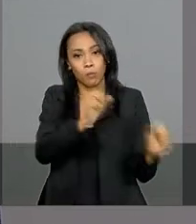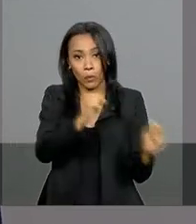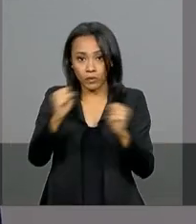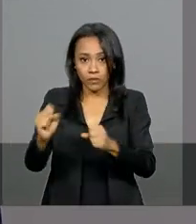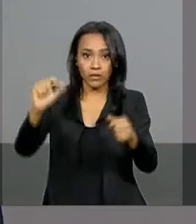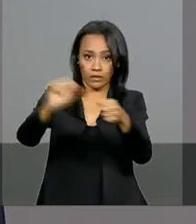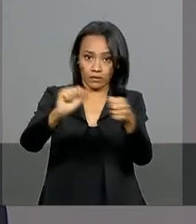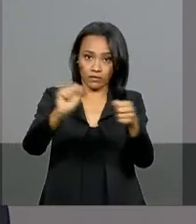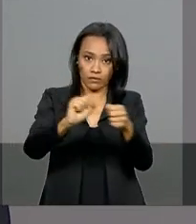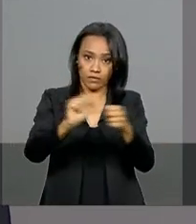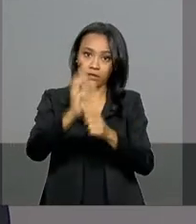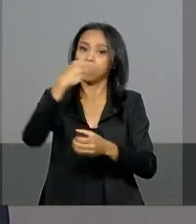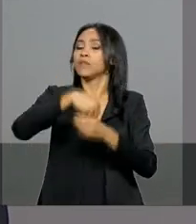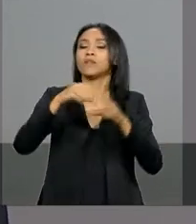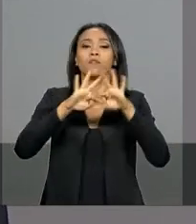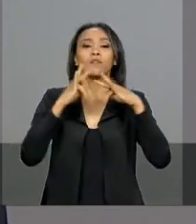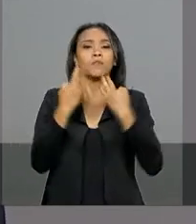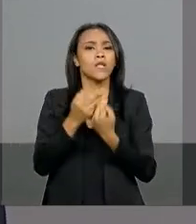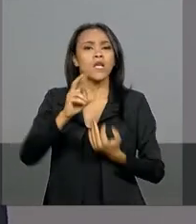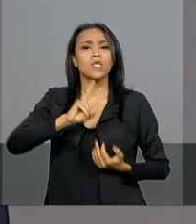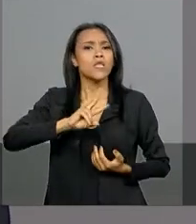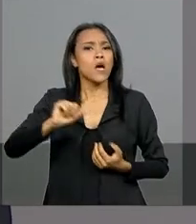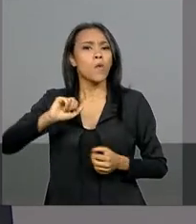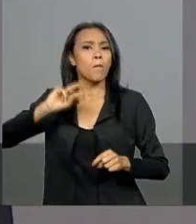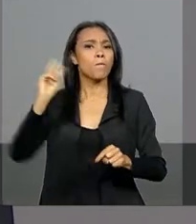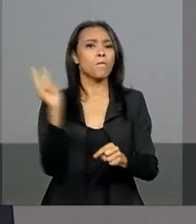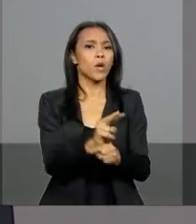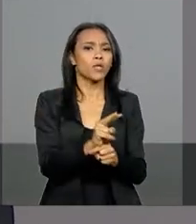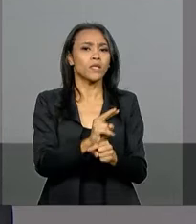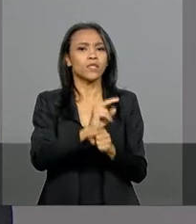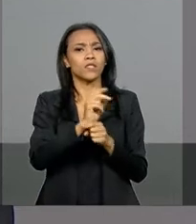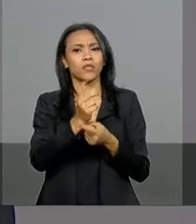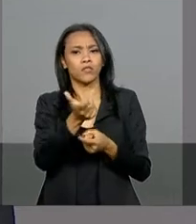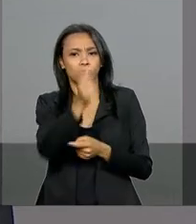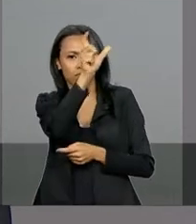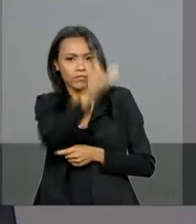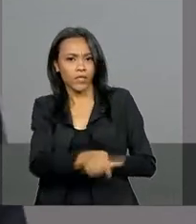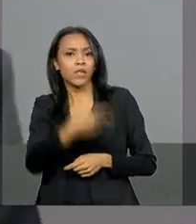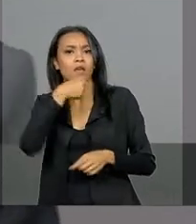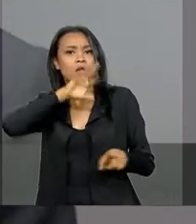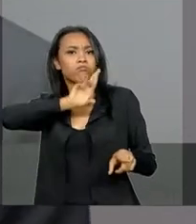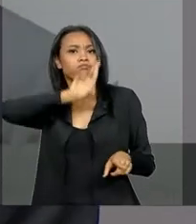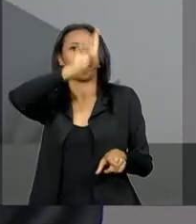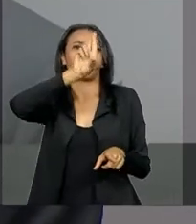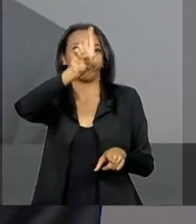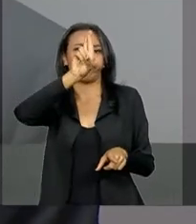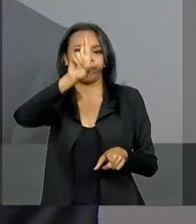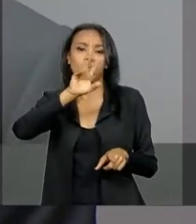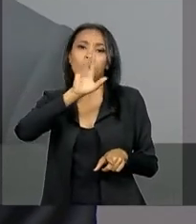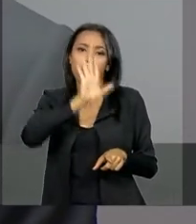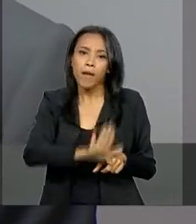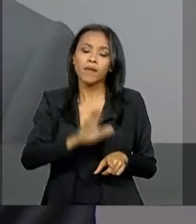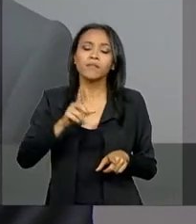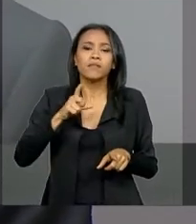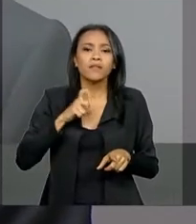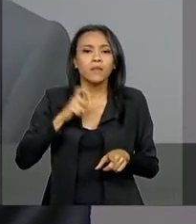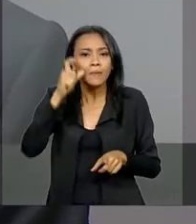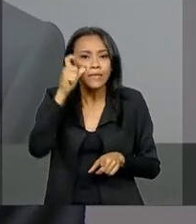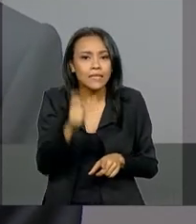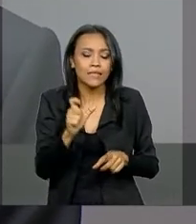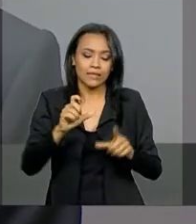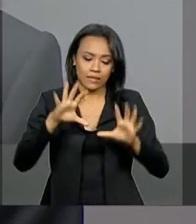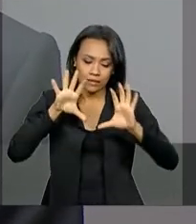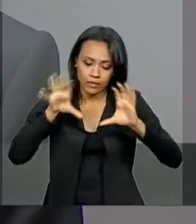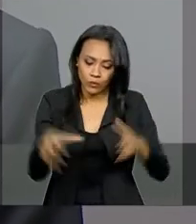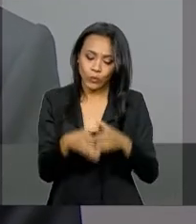em benefício do detentor do seu titular mas em razão de um interesse maior o